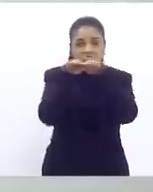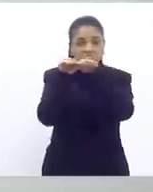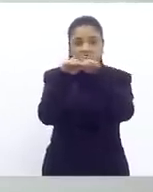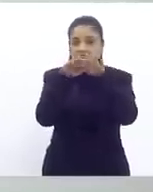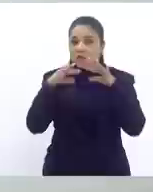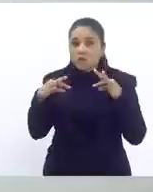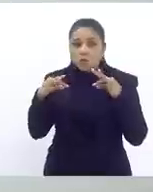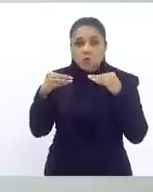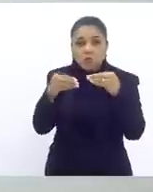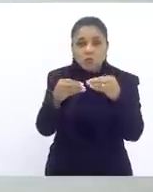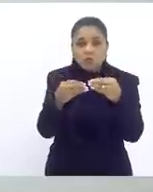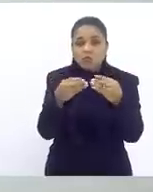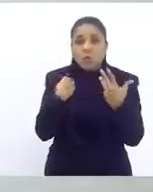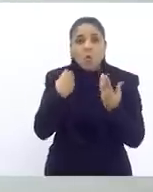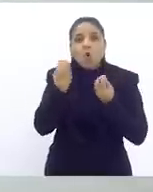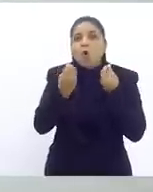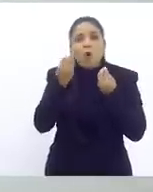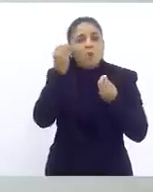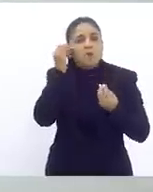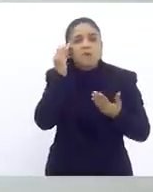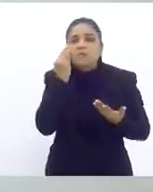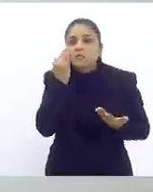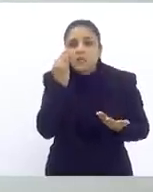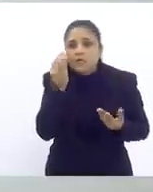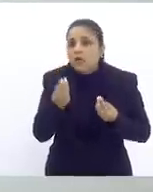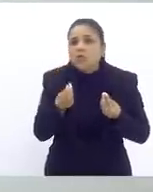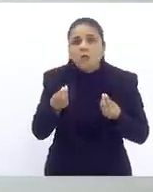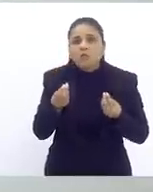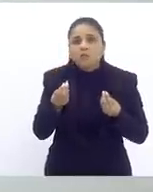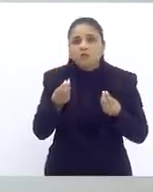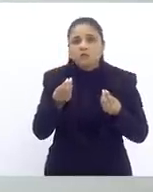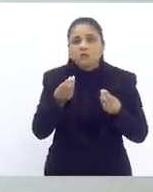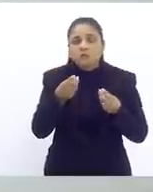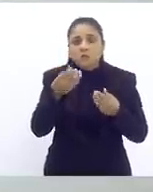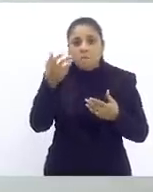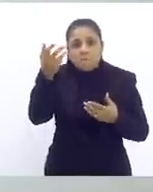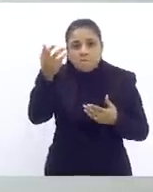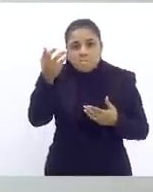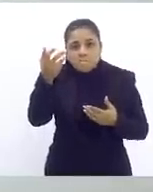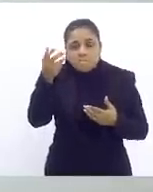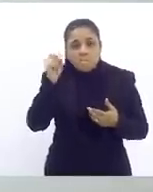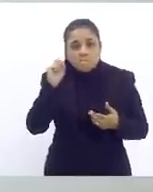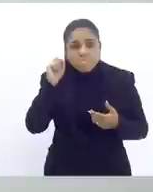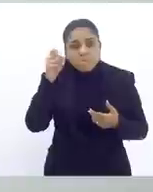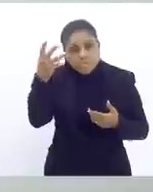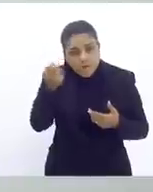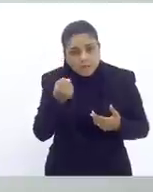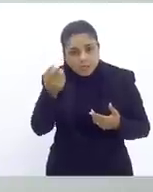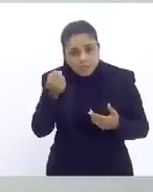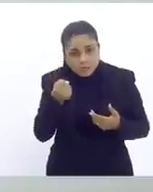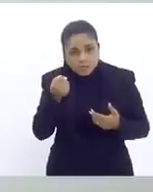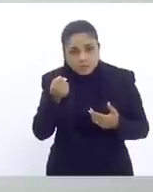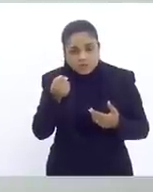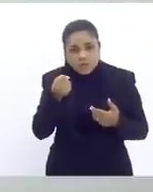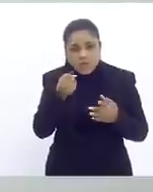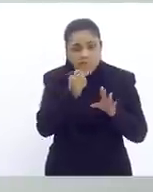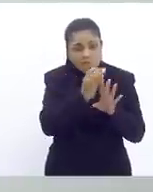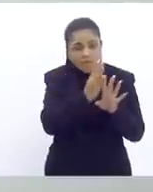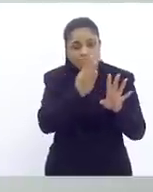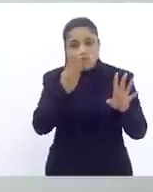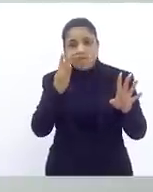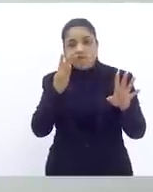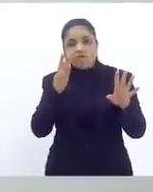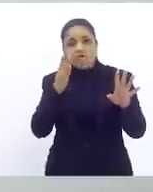entender porque que os pensionistas os pensionistas foram colocadas no final da fila é realmente é chama atenção